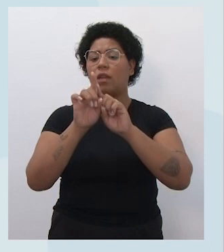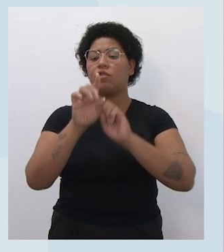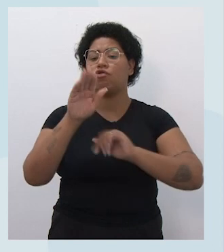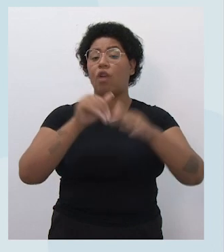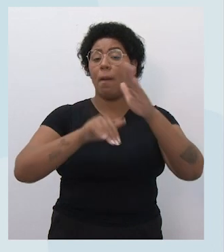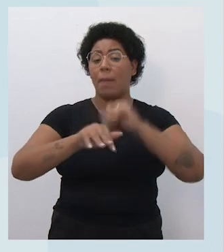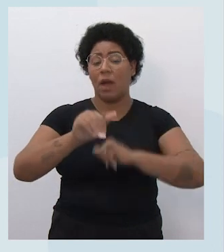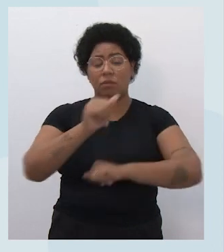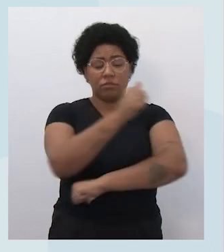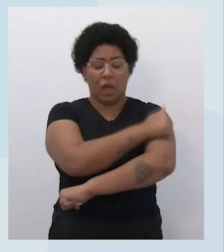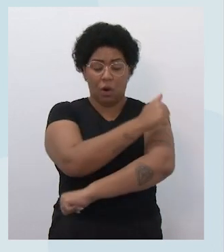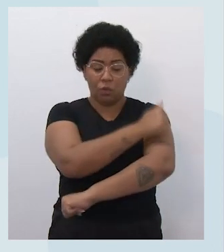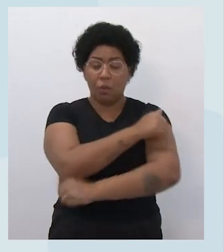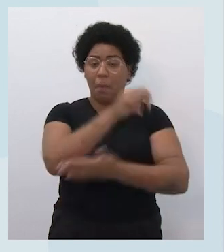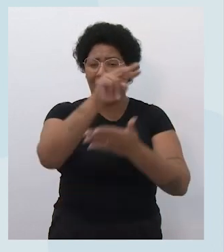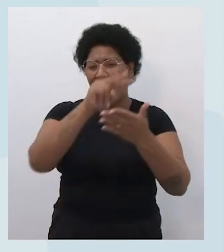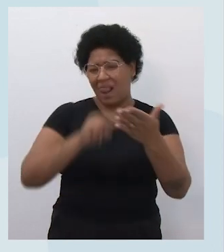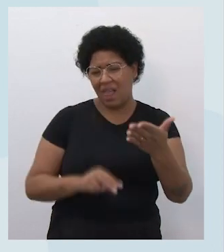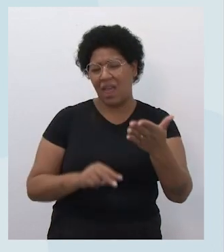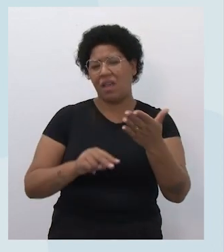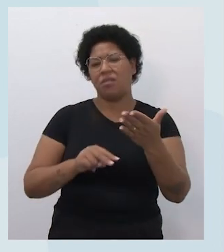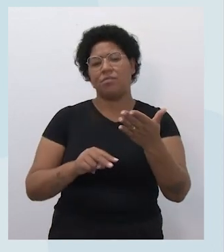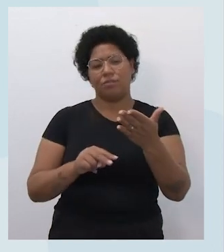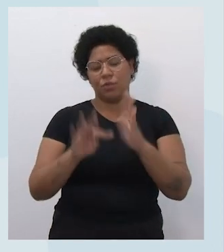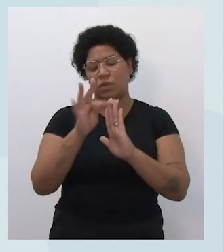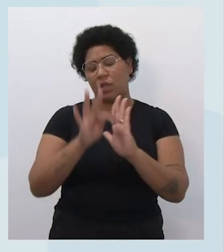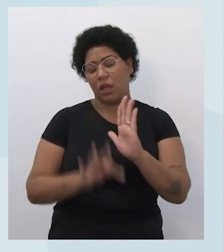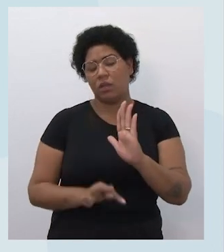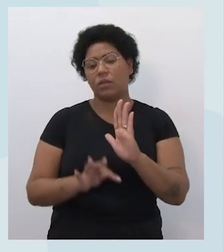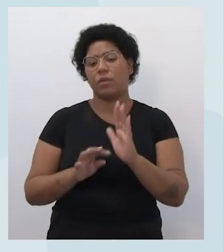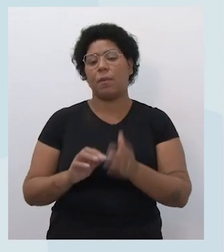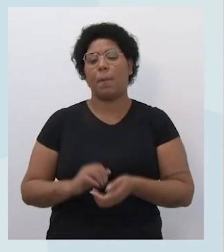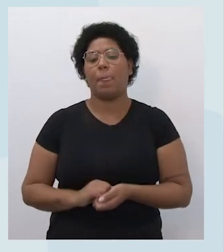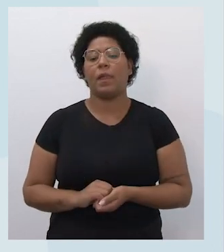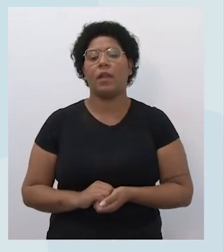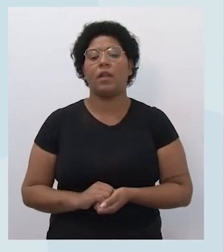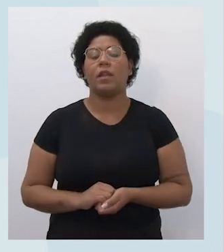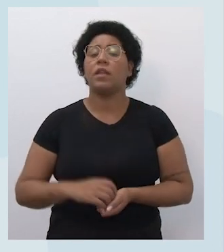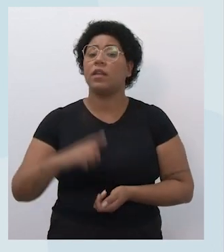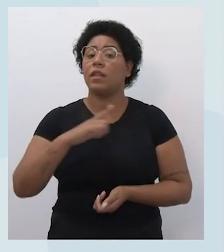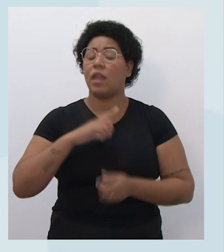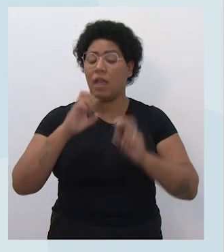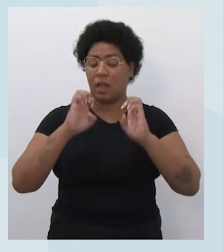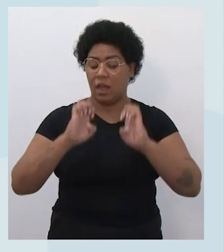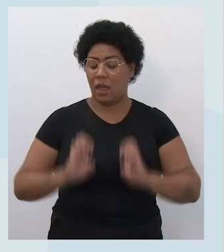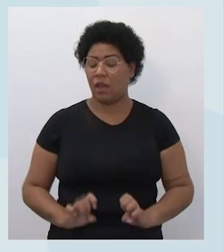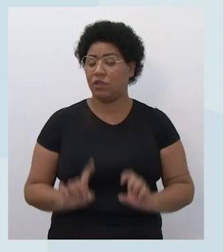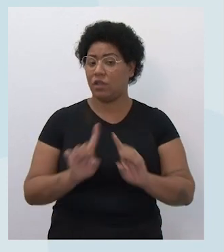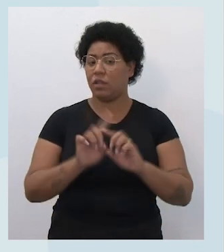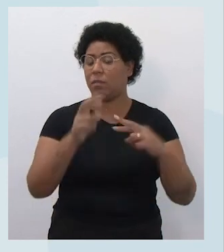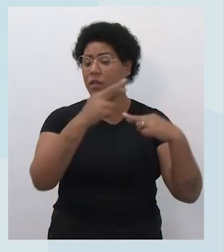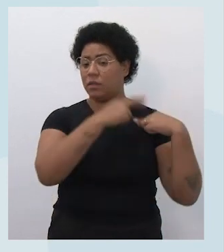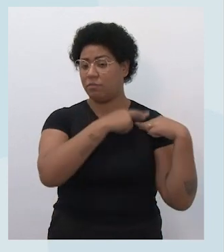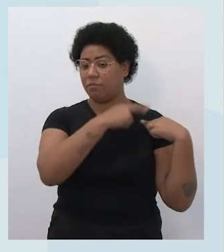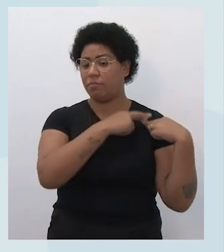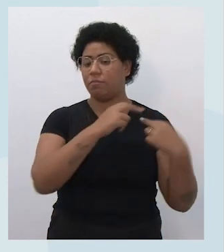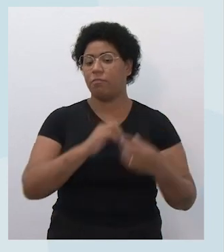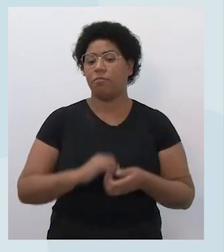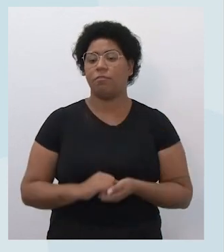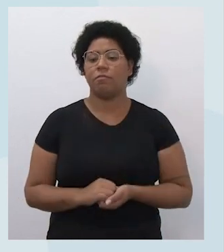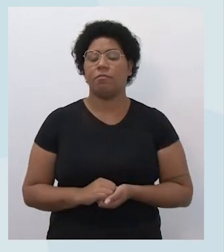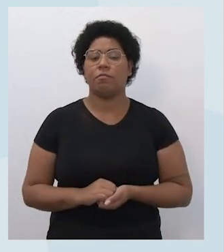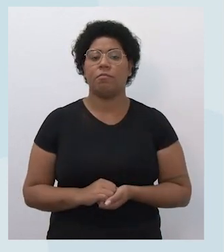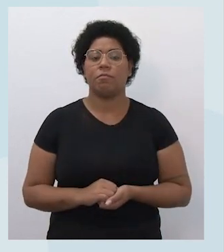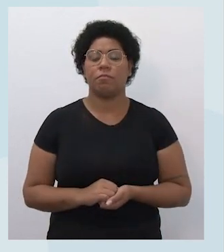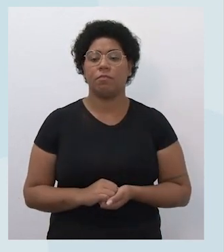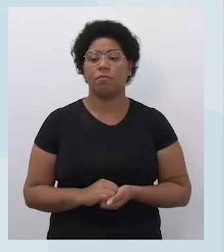pelo grupo, valorizando os diferentes pontos de vista definidos com ética e respeito. Produzir textos em diferentes gêneros, considerando sua adequação